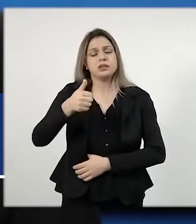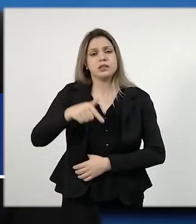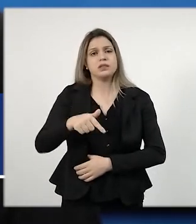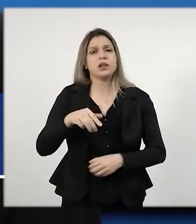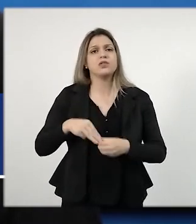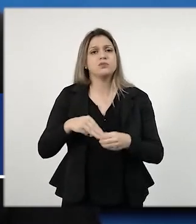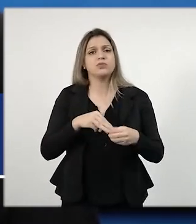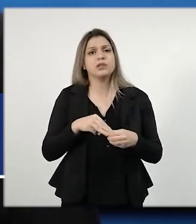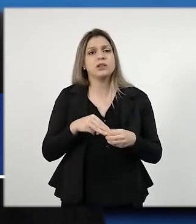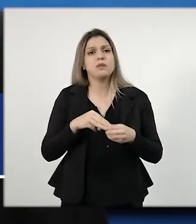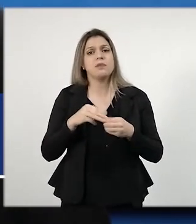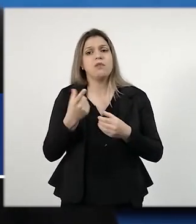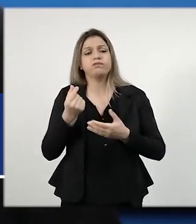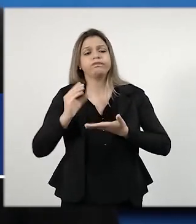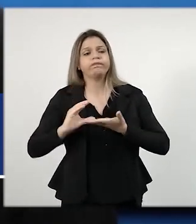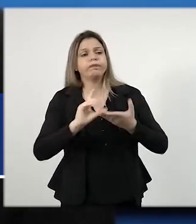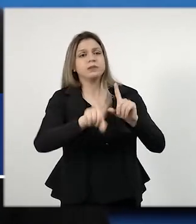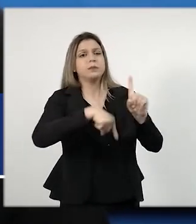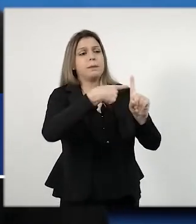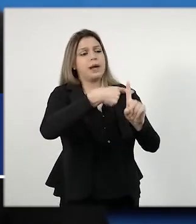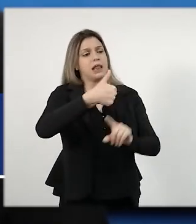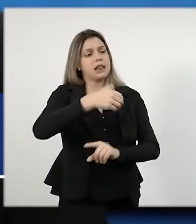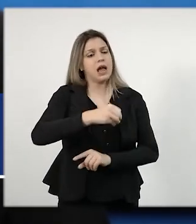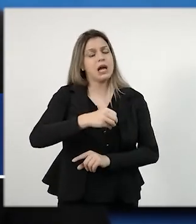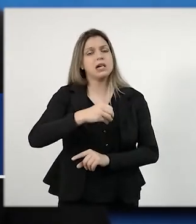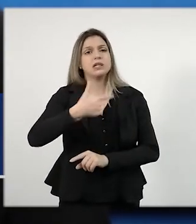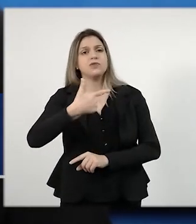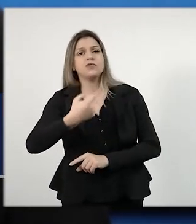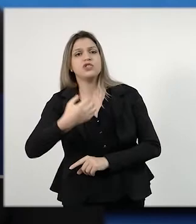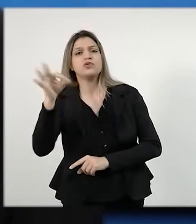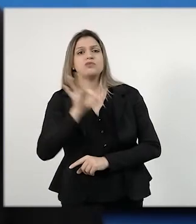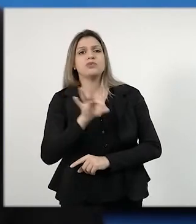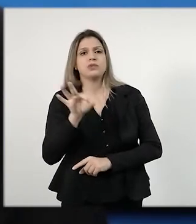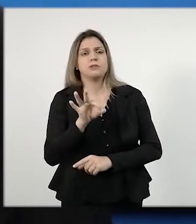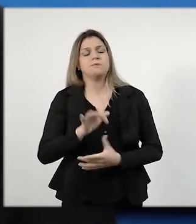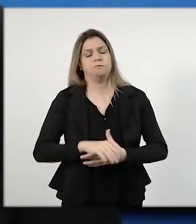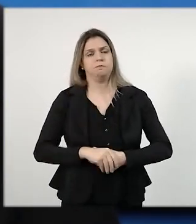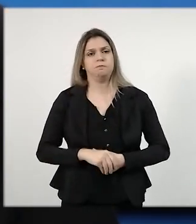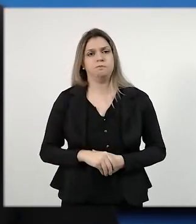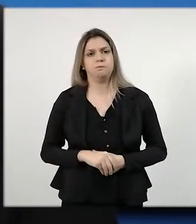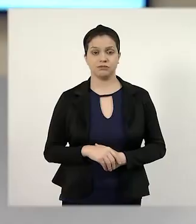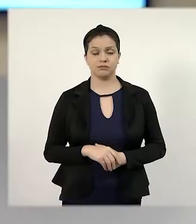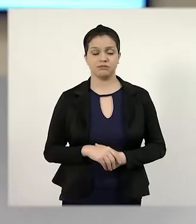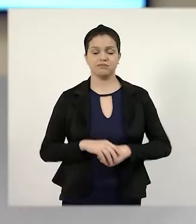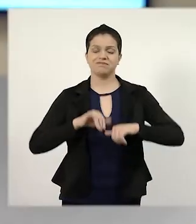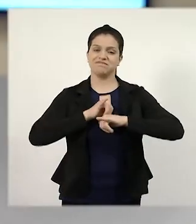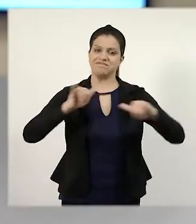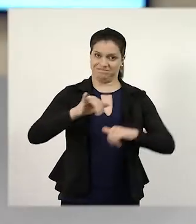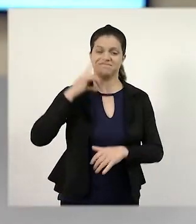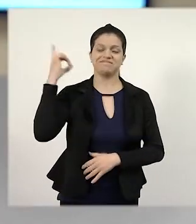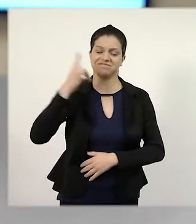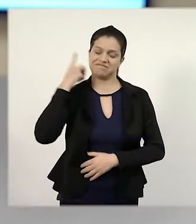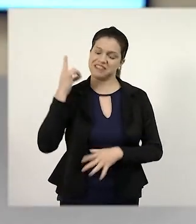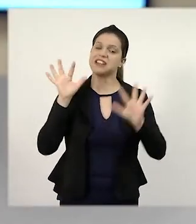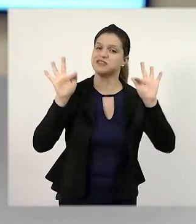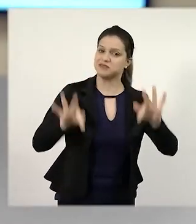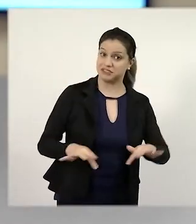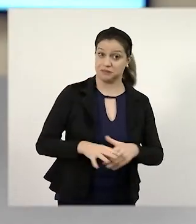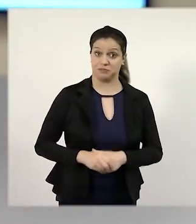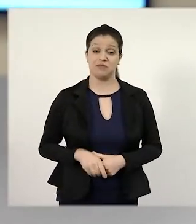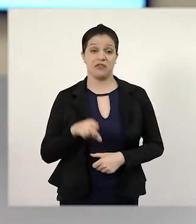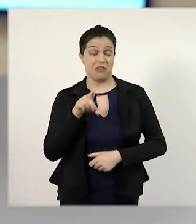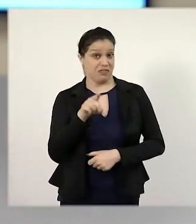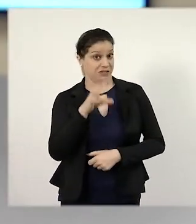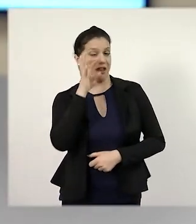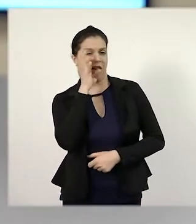podem ter incrementos de 10% a 20% nos incentivos que o Ministério já repassa. O Jornal Parlamentar fica